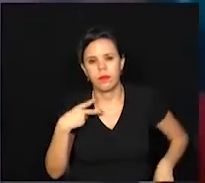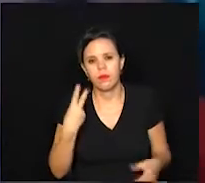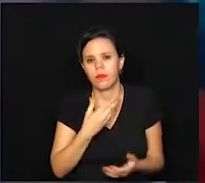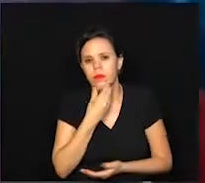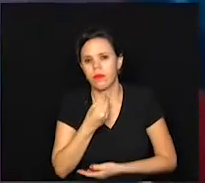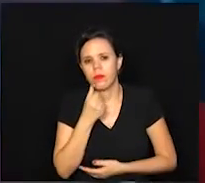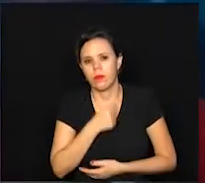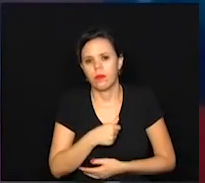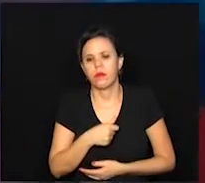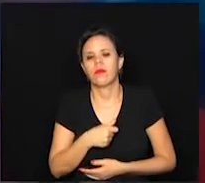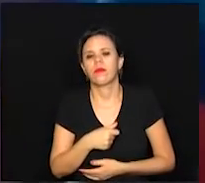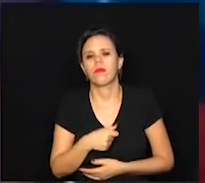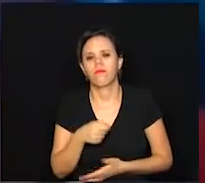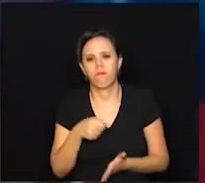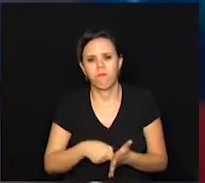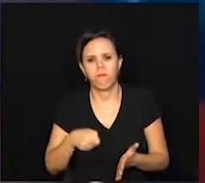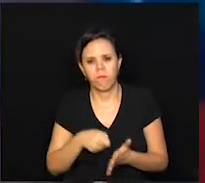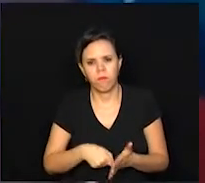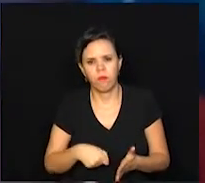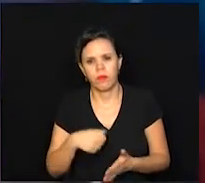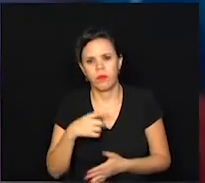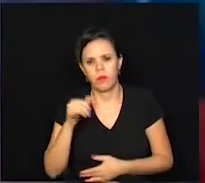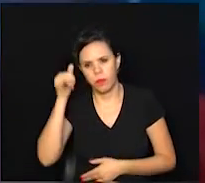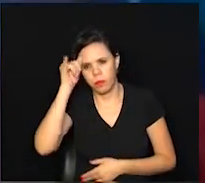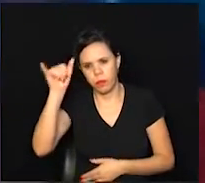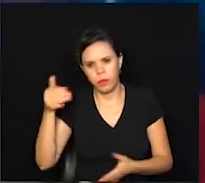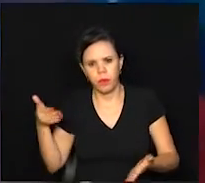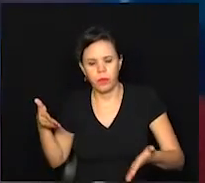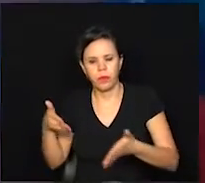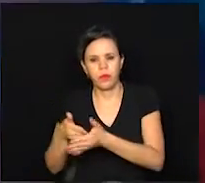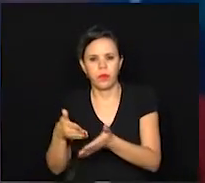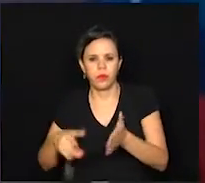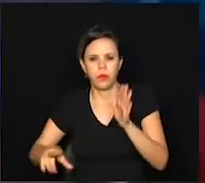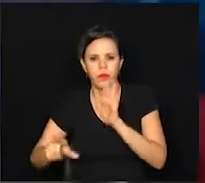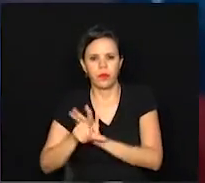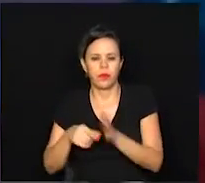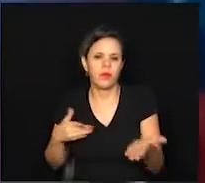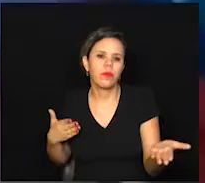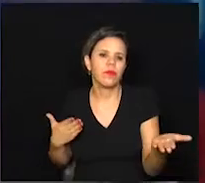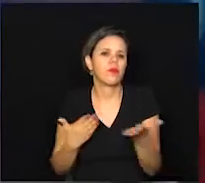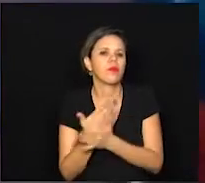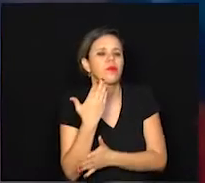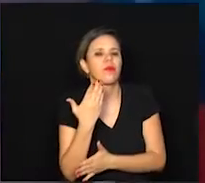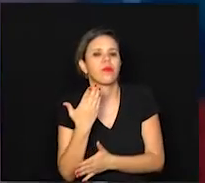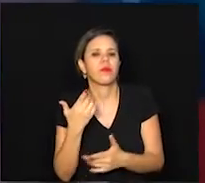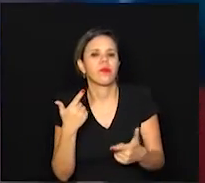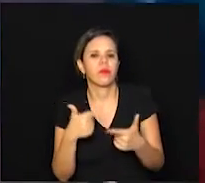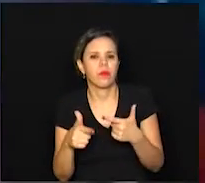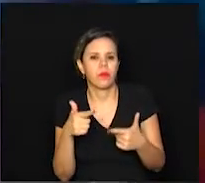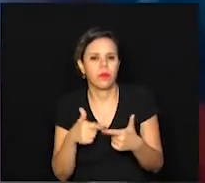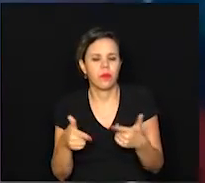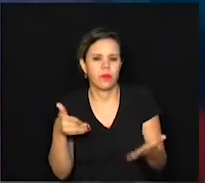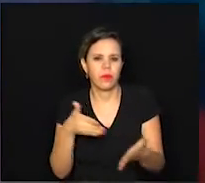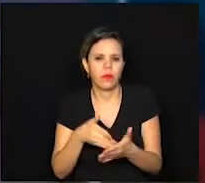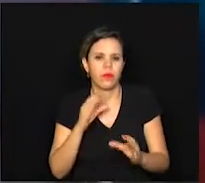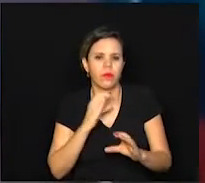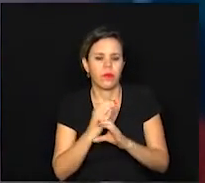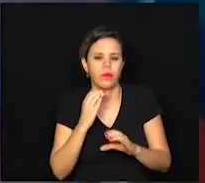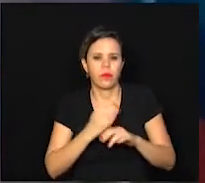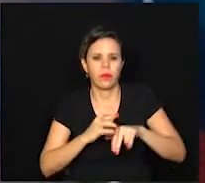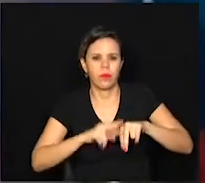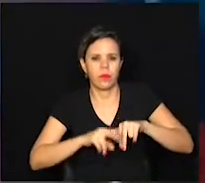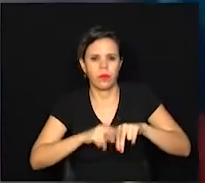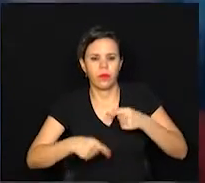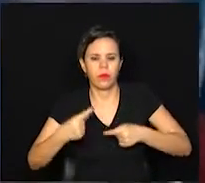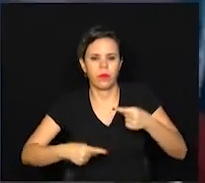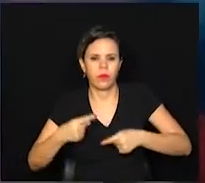vereadores combativos, impedimos a aprovação de leis que interditavam a discussão de gênero nas escolas. E